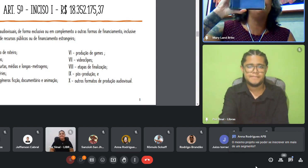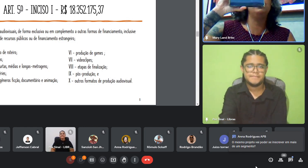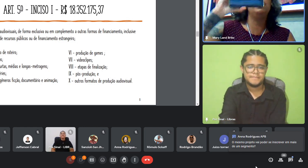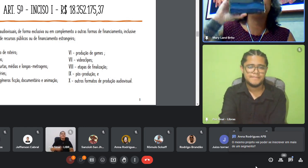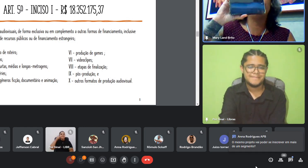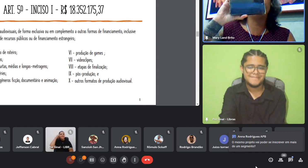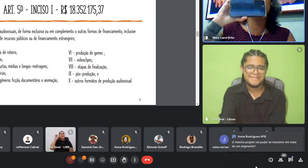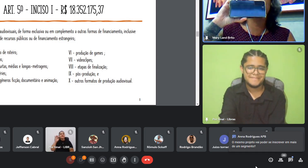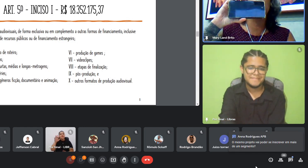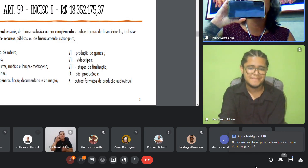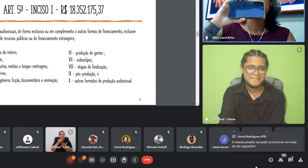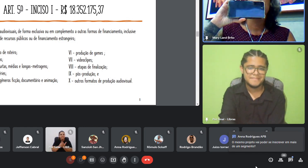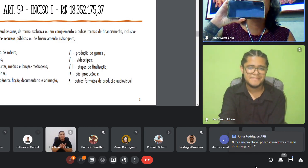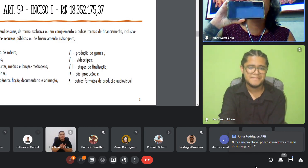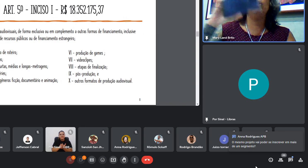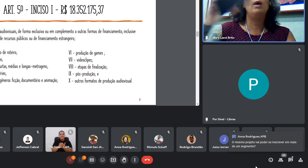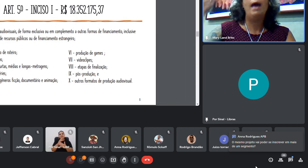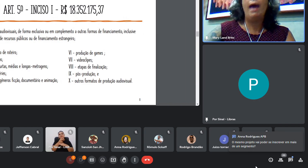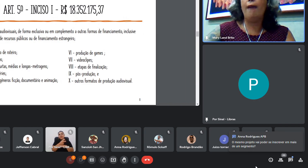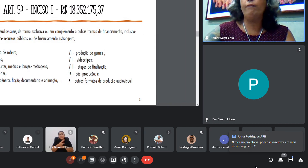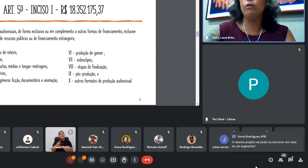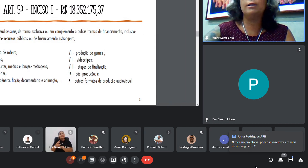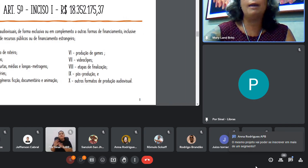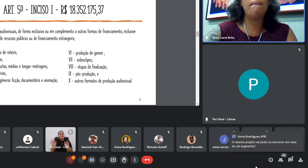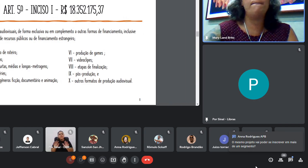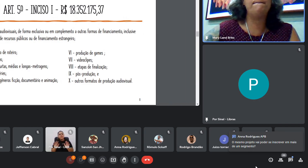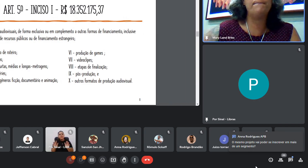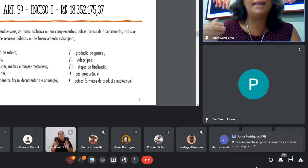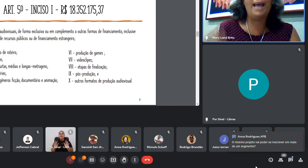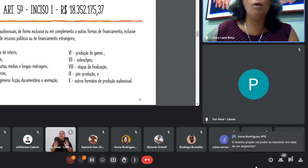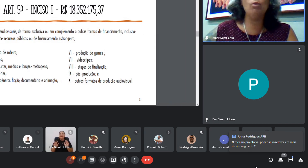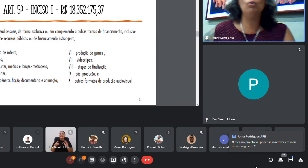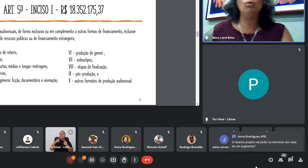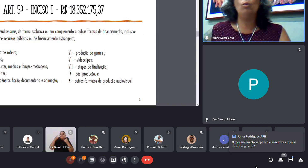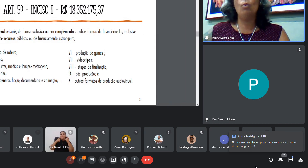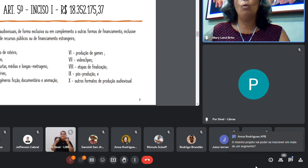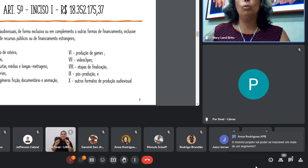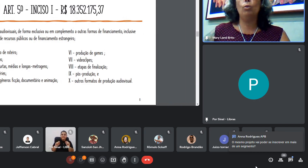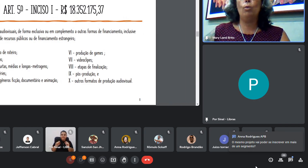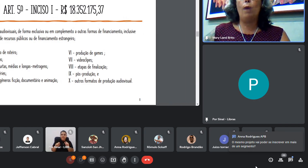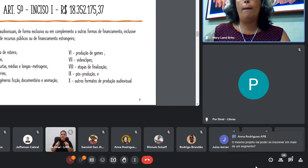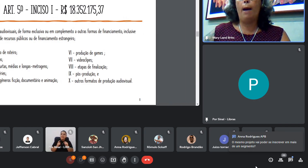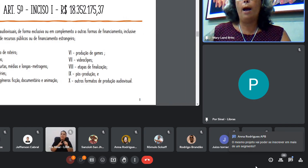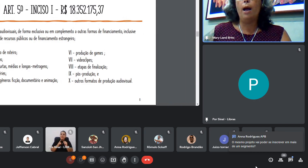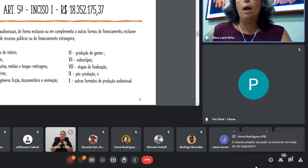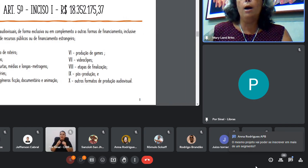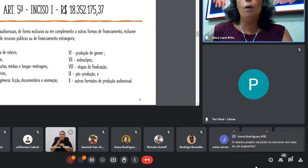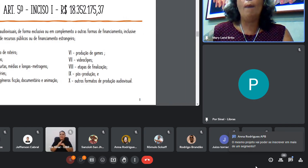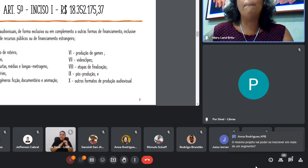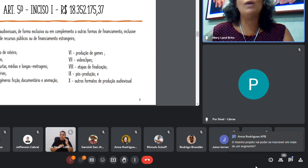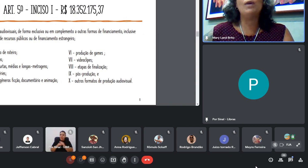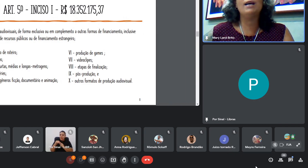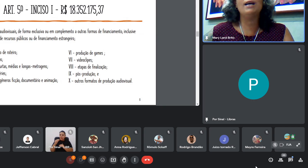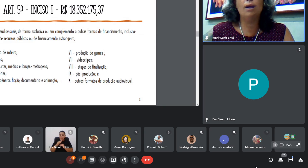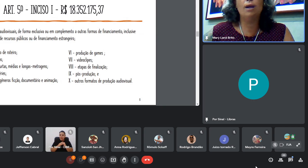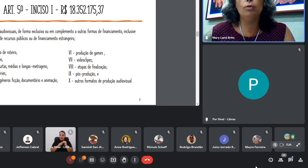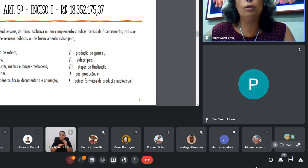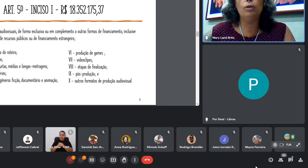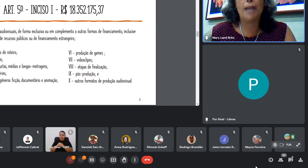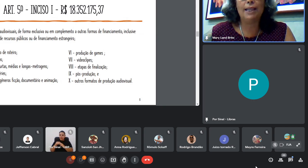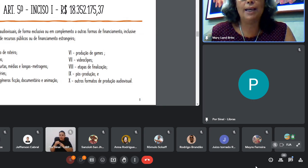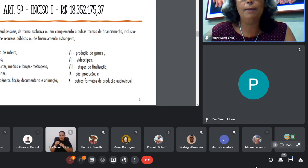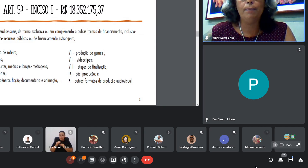telefone e deixar filmando, certo? É você ter uma uma apuração